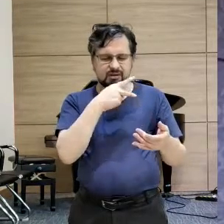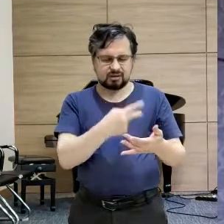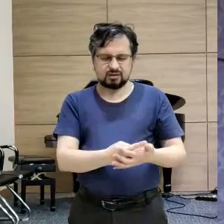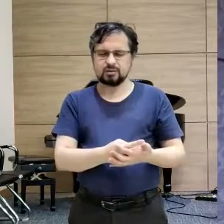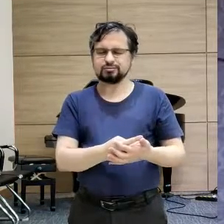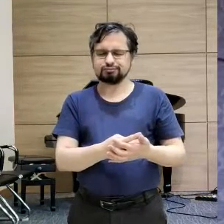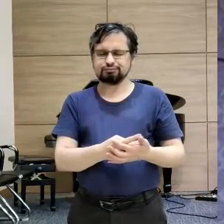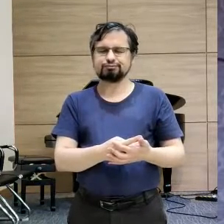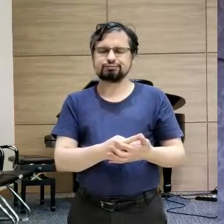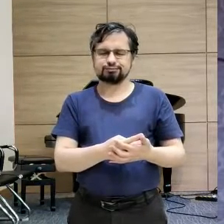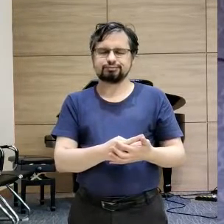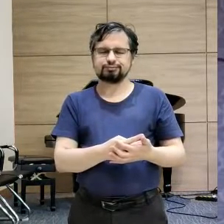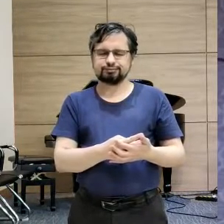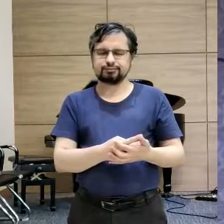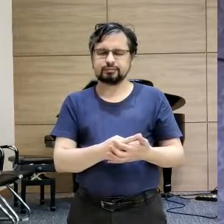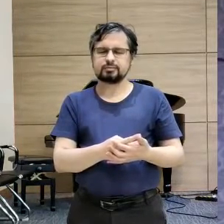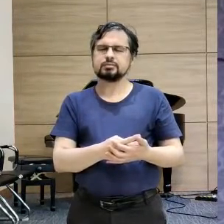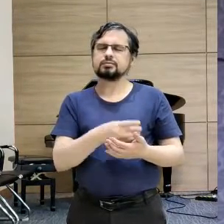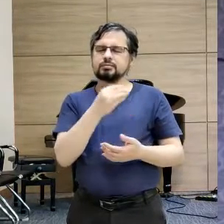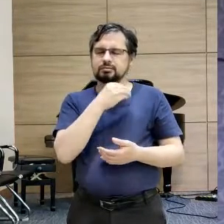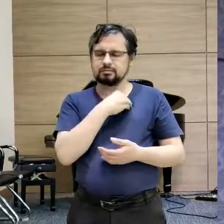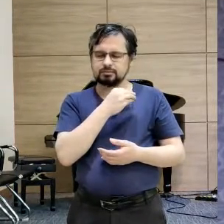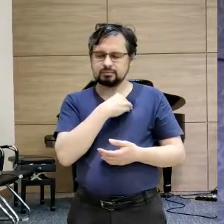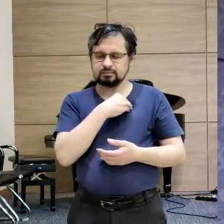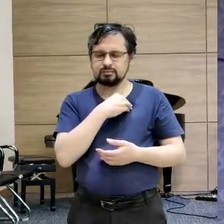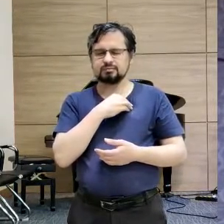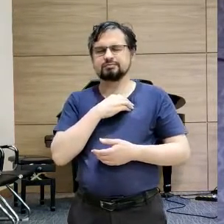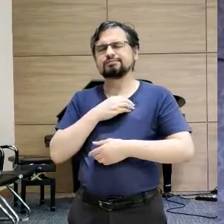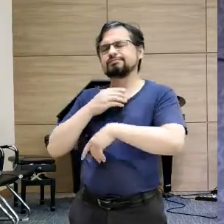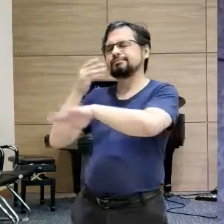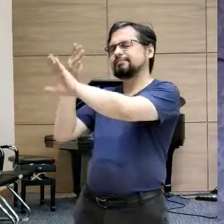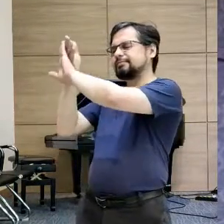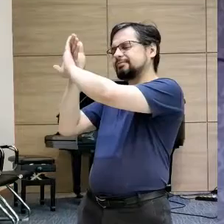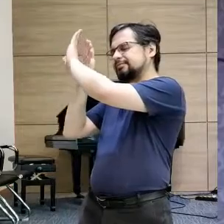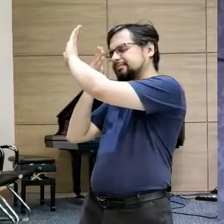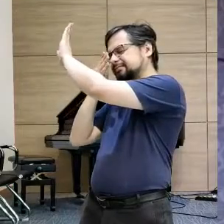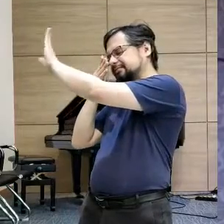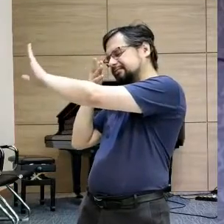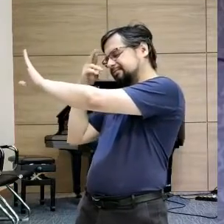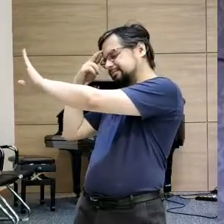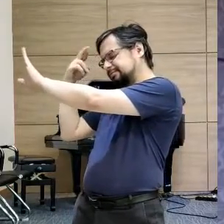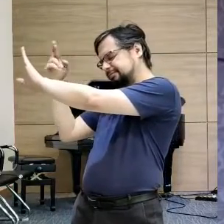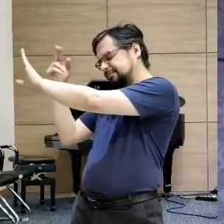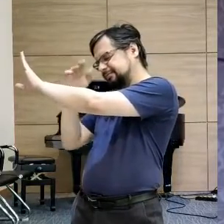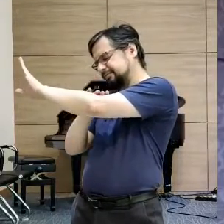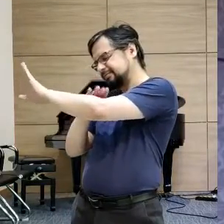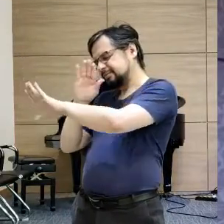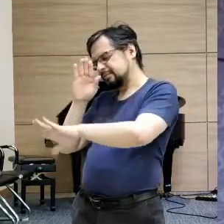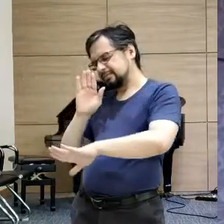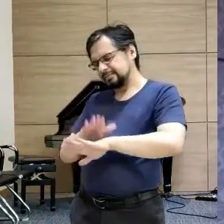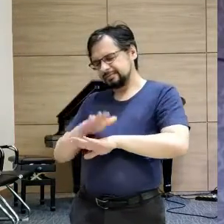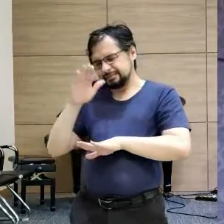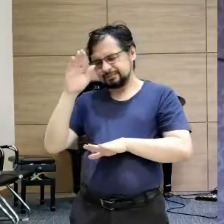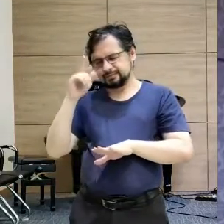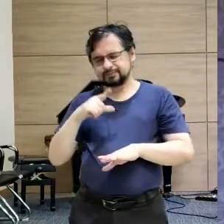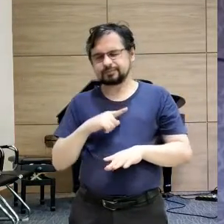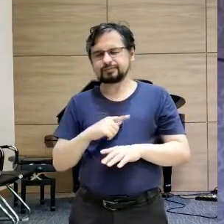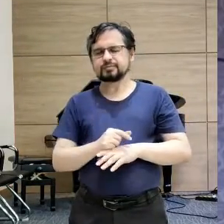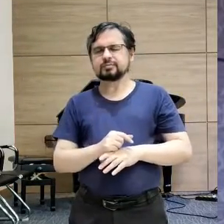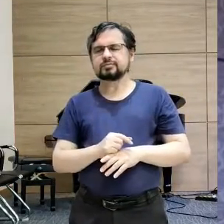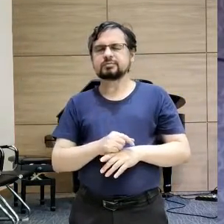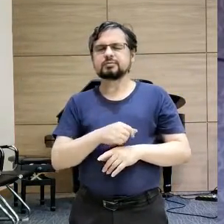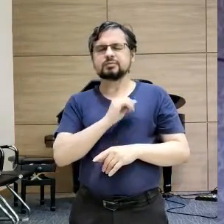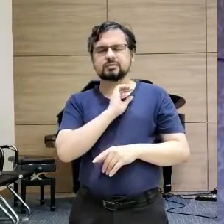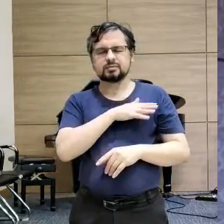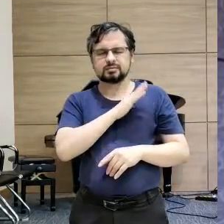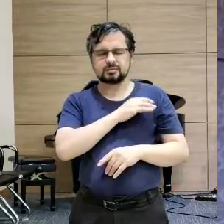e caiu. Pecou, se distanciou do Senhor, mas a maior das virtudes do coração desse homem, e